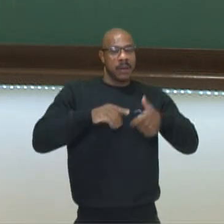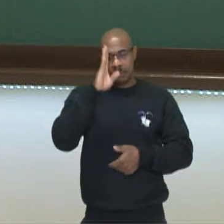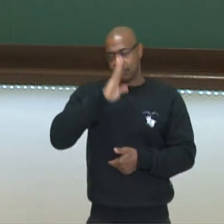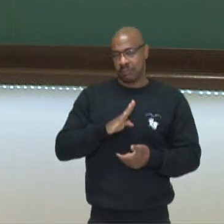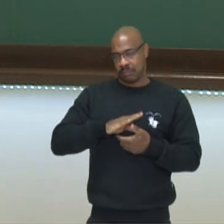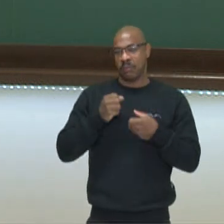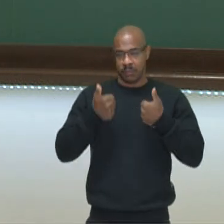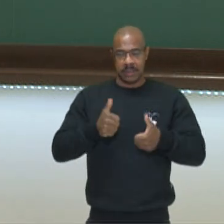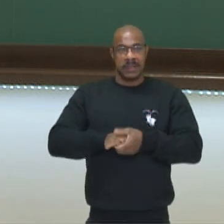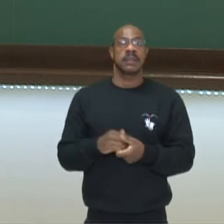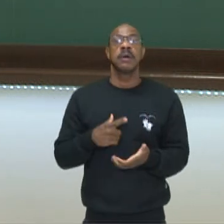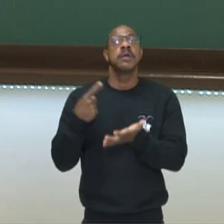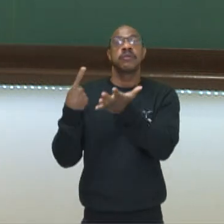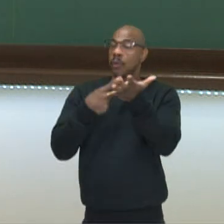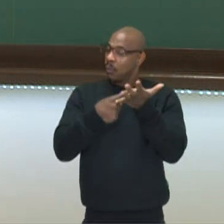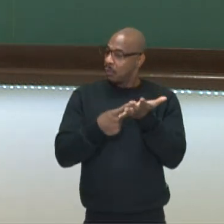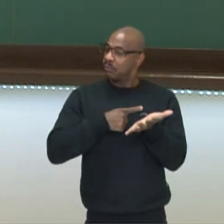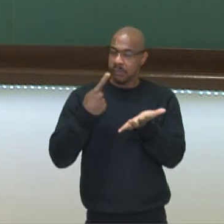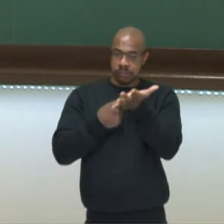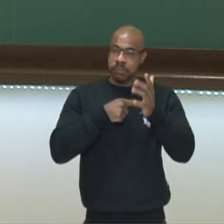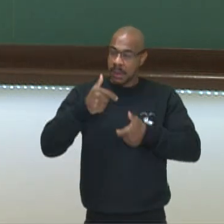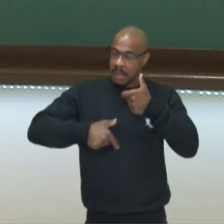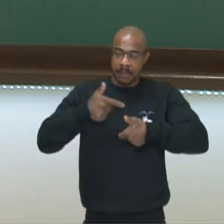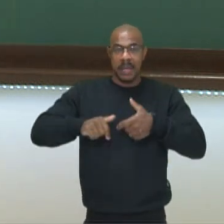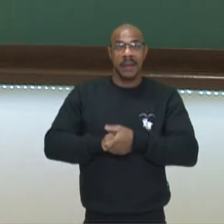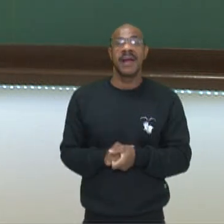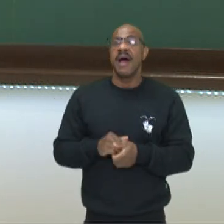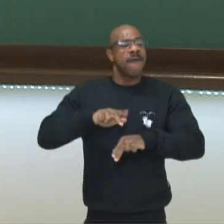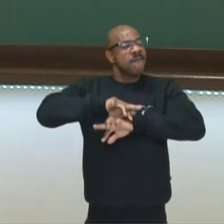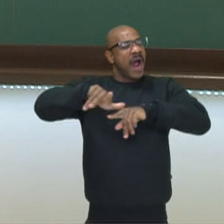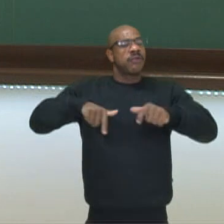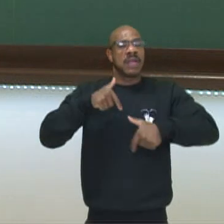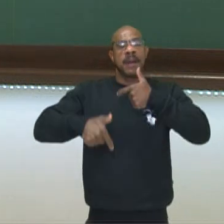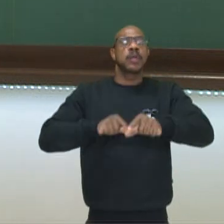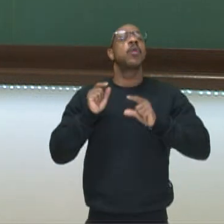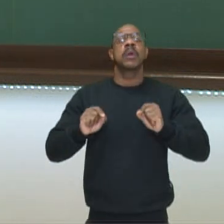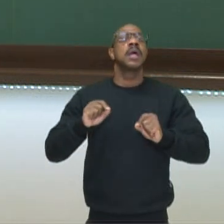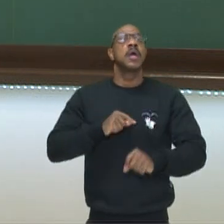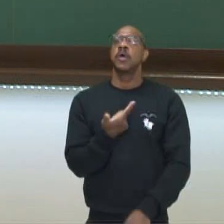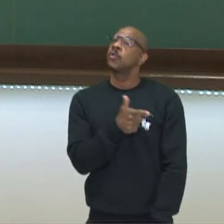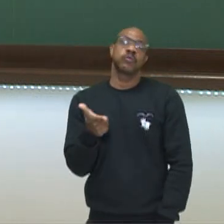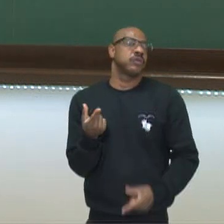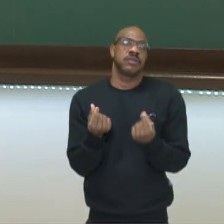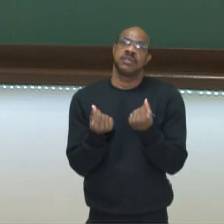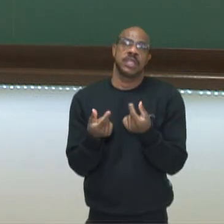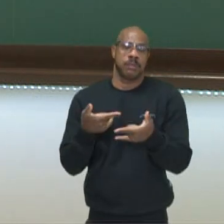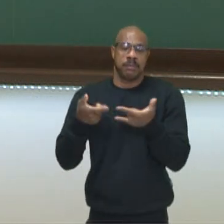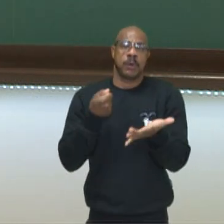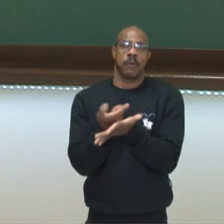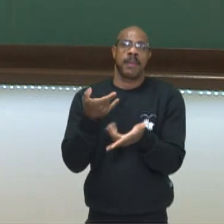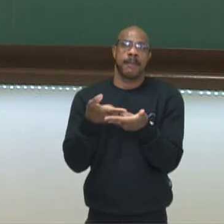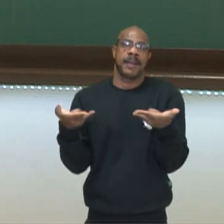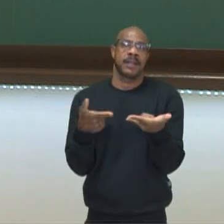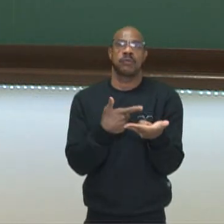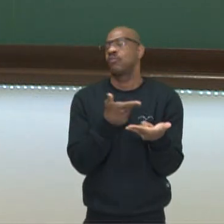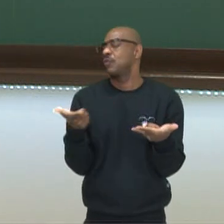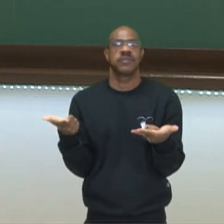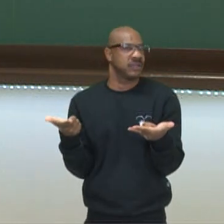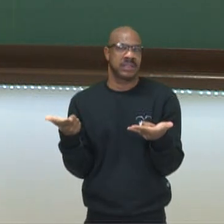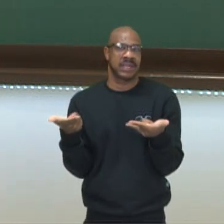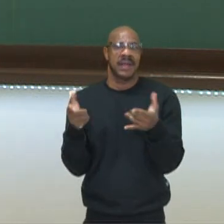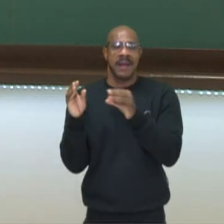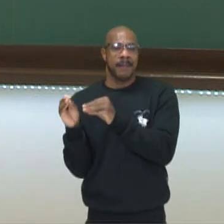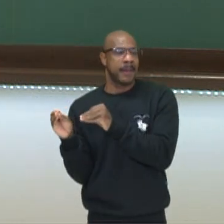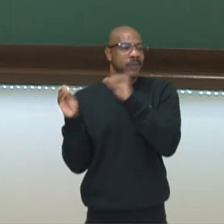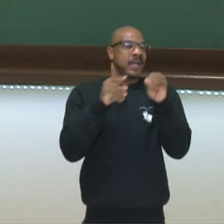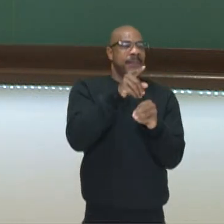de progresso na América. Muitos desses trabalhadores não tinham dinheiro para passagem, para iniciar, né, a vida aqui na